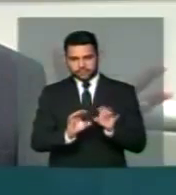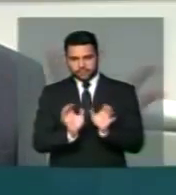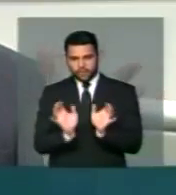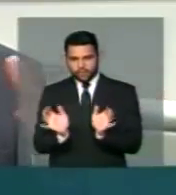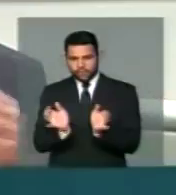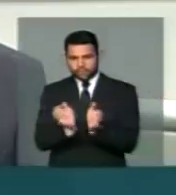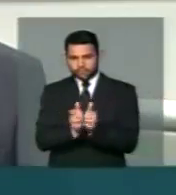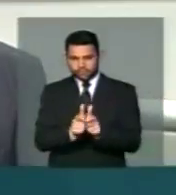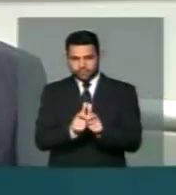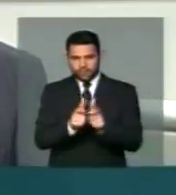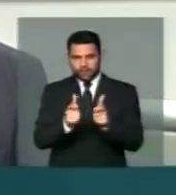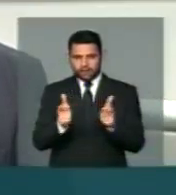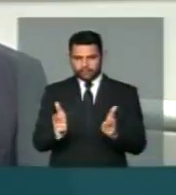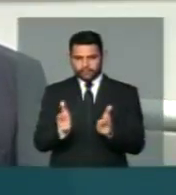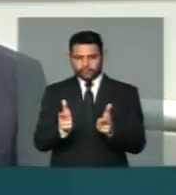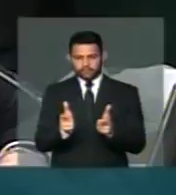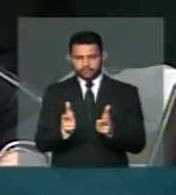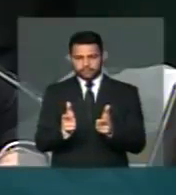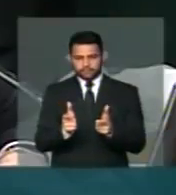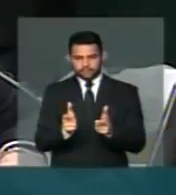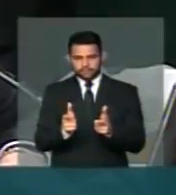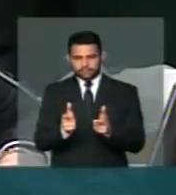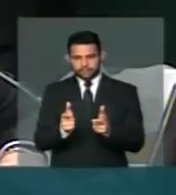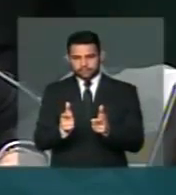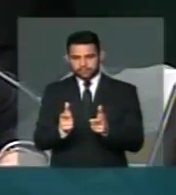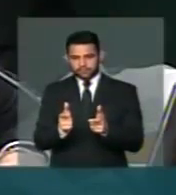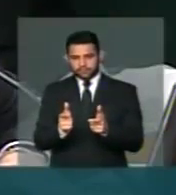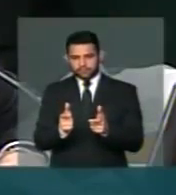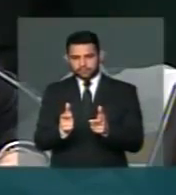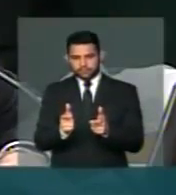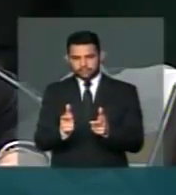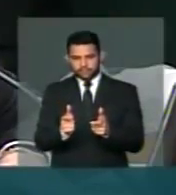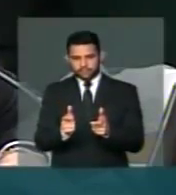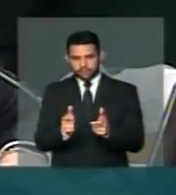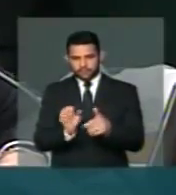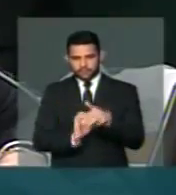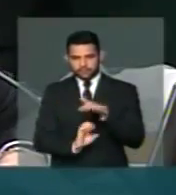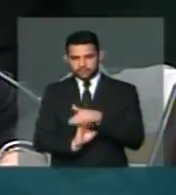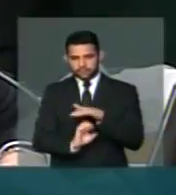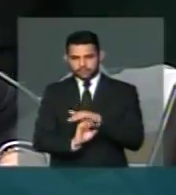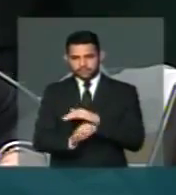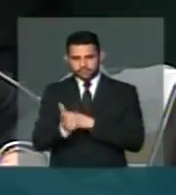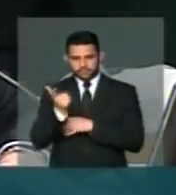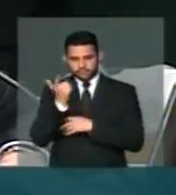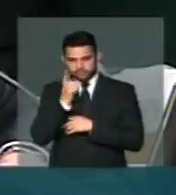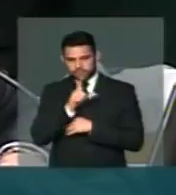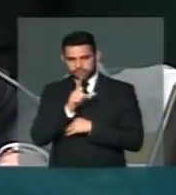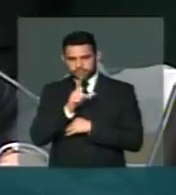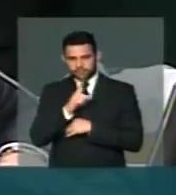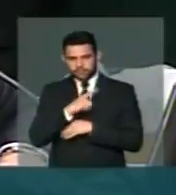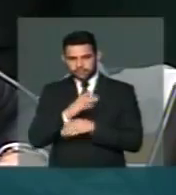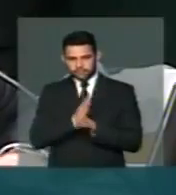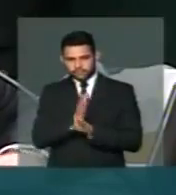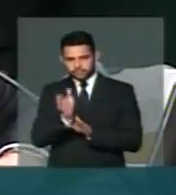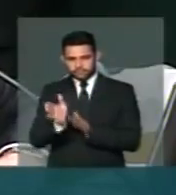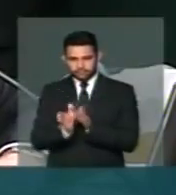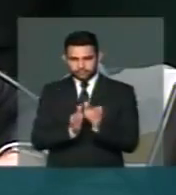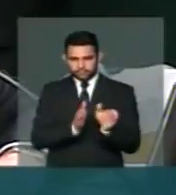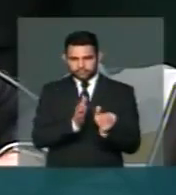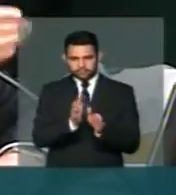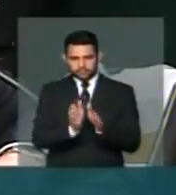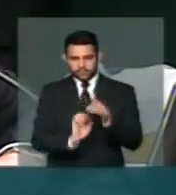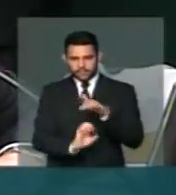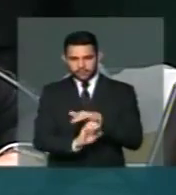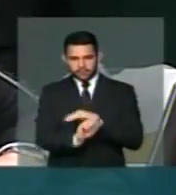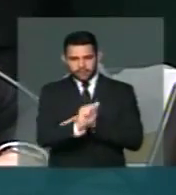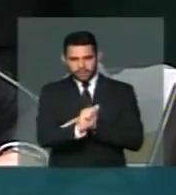conjunto mais amplo. Sim, mas para empresas em cada um dos processos, empresas que foram vencedoras no certame ali. Exato. Então houve esse direcionamento. Exato. Para que empresa